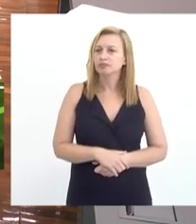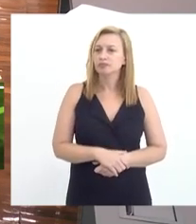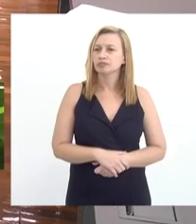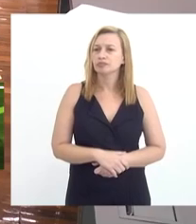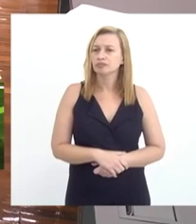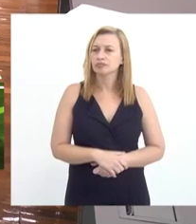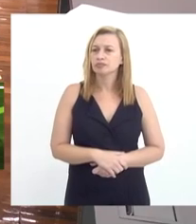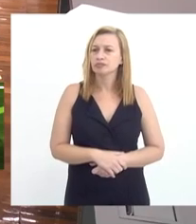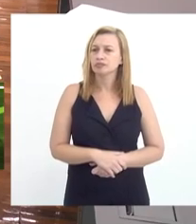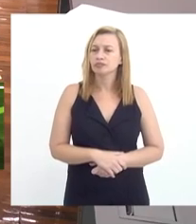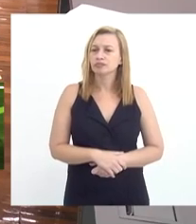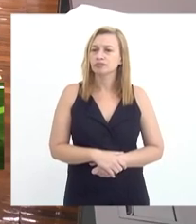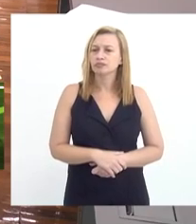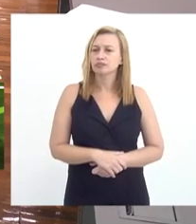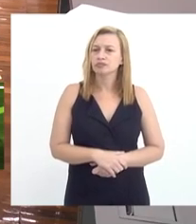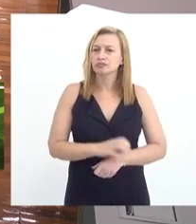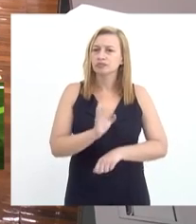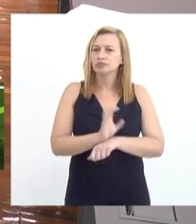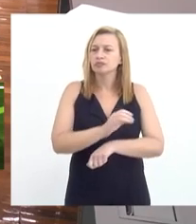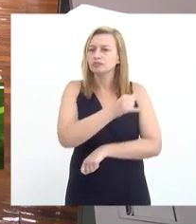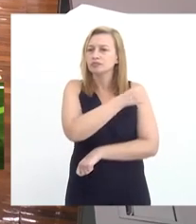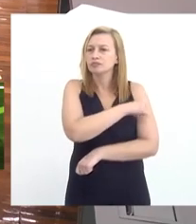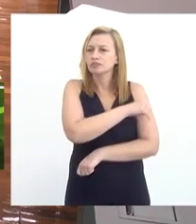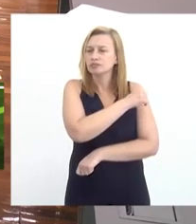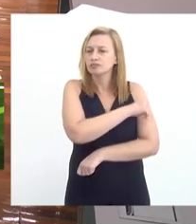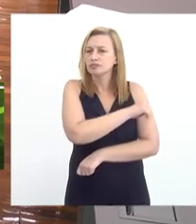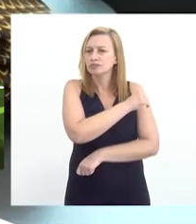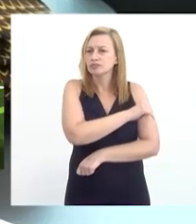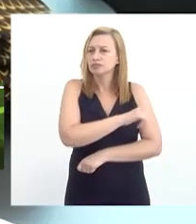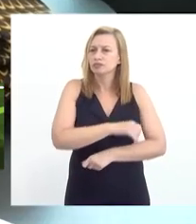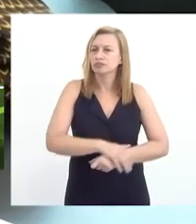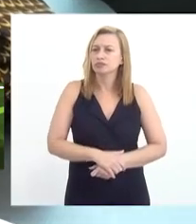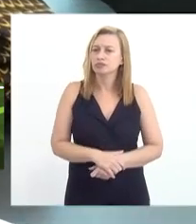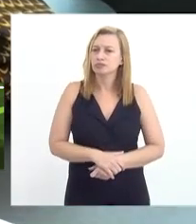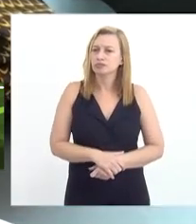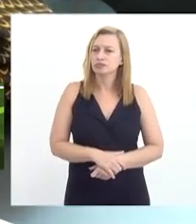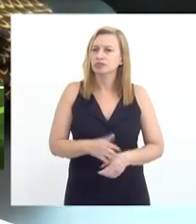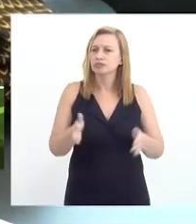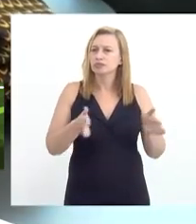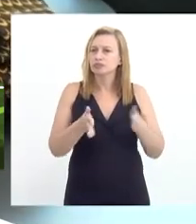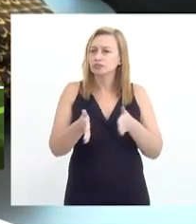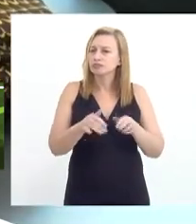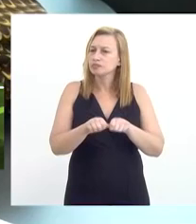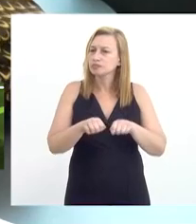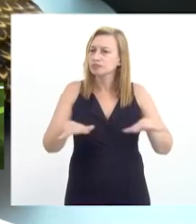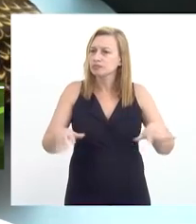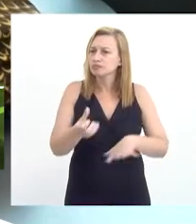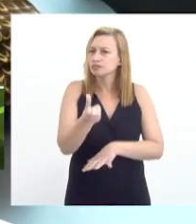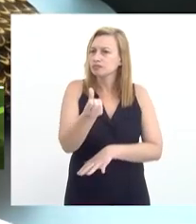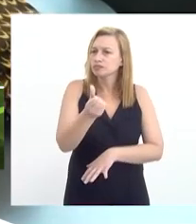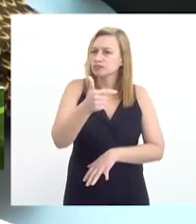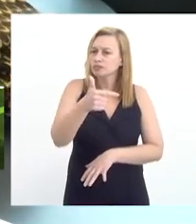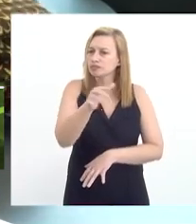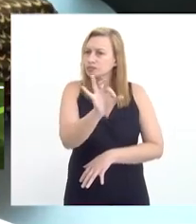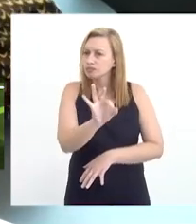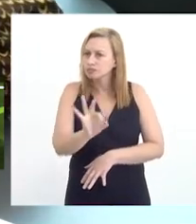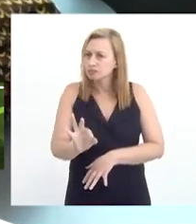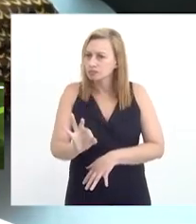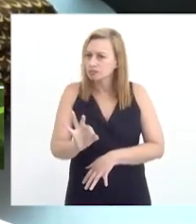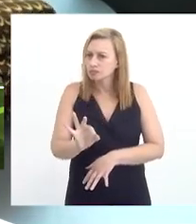Aqui no estado Do Rio de Janeiro Durante a pandemia 62%